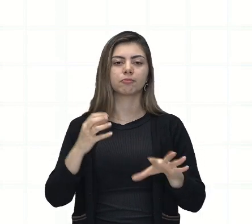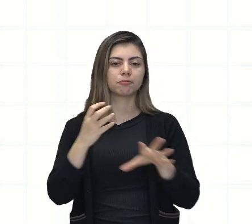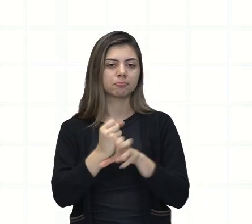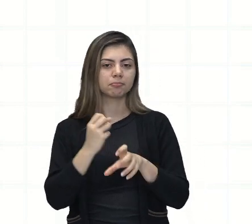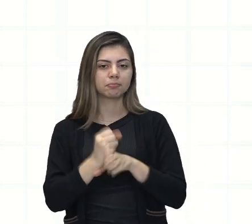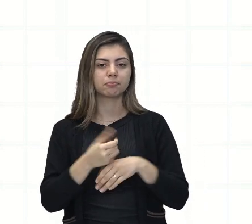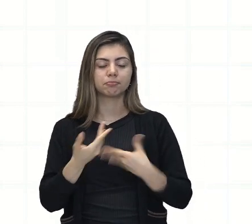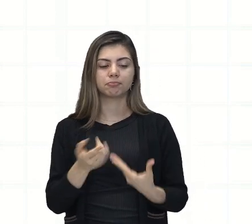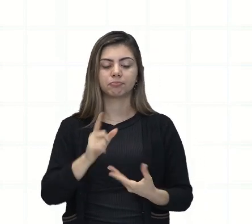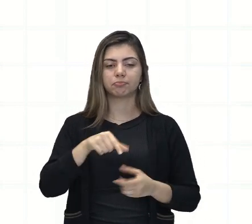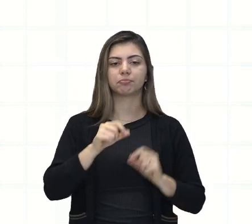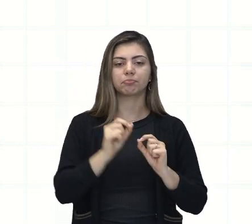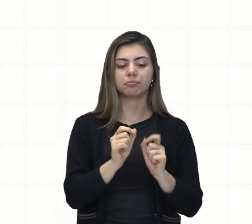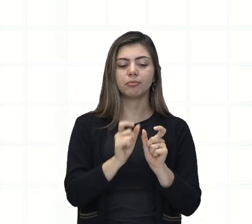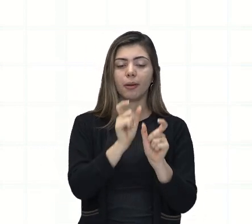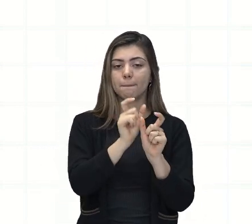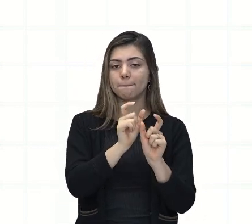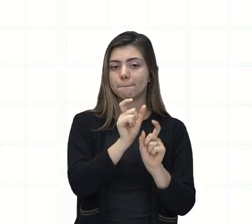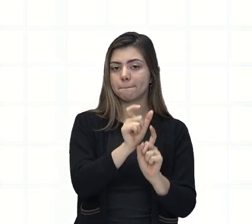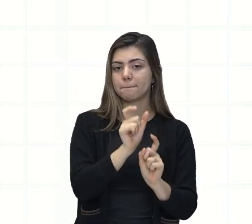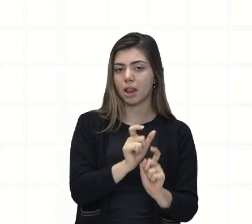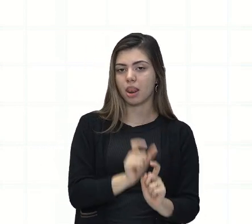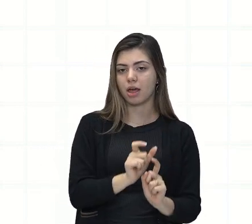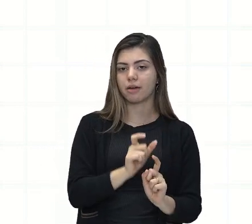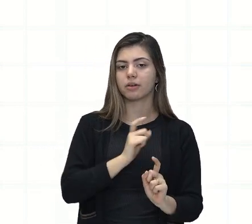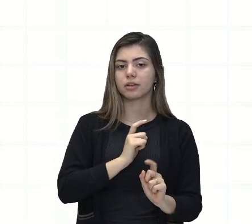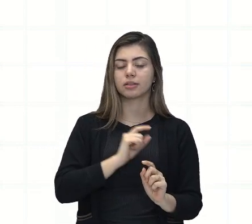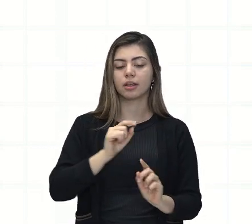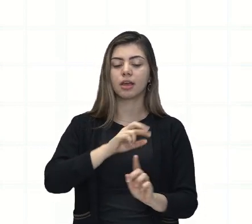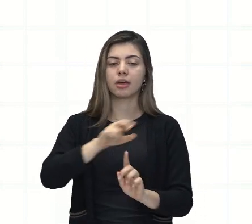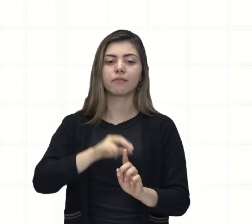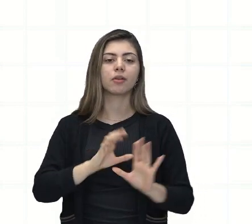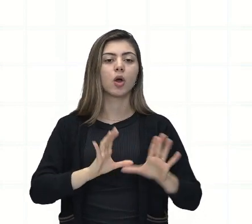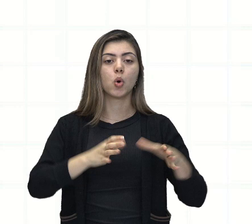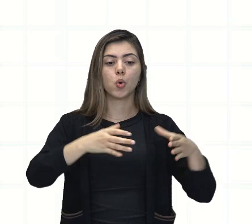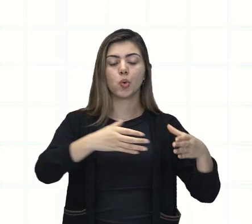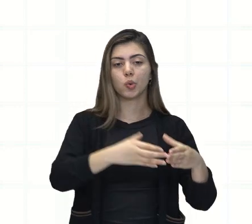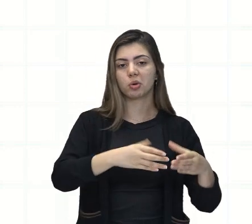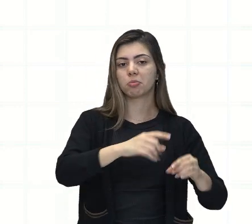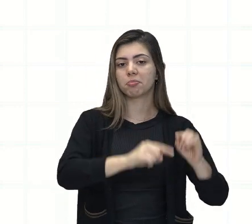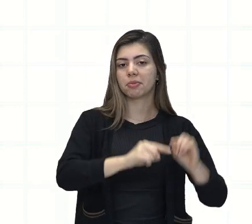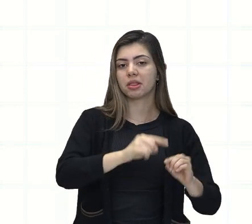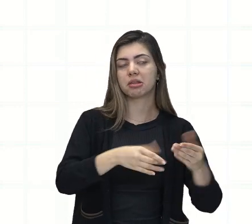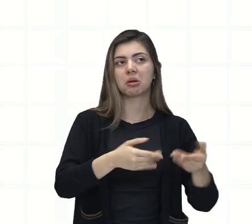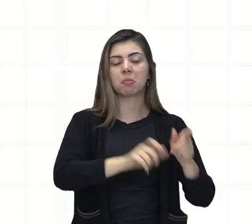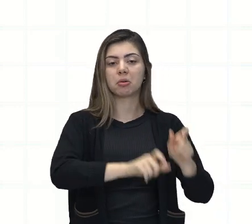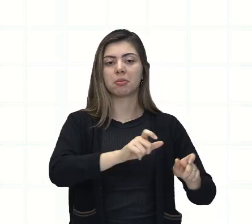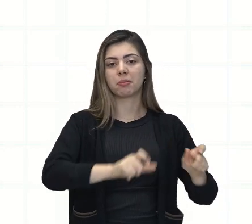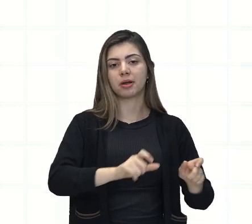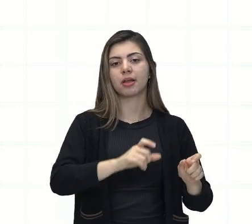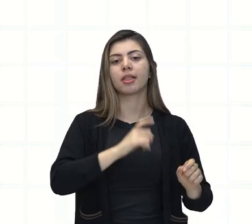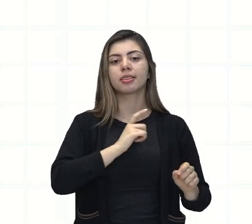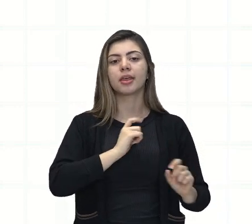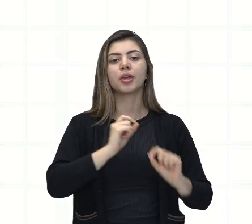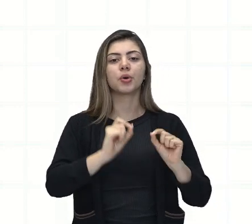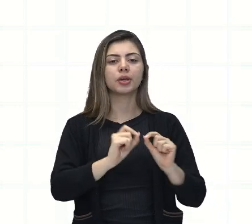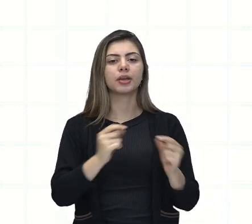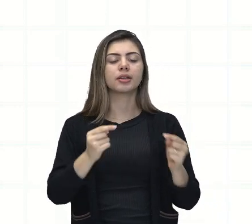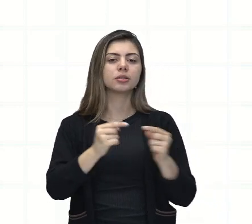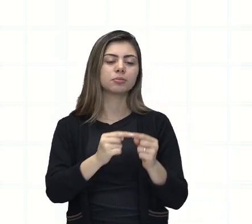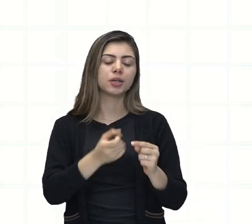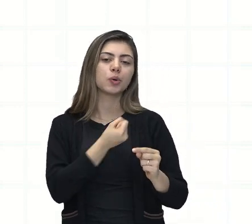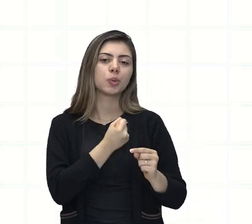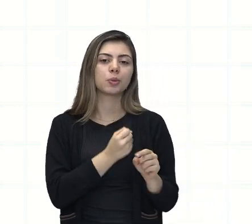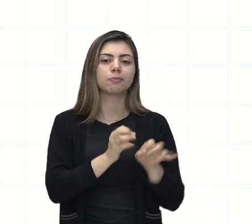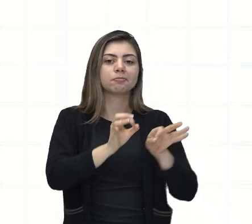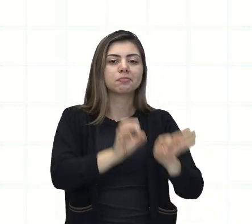Então, palavras que se referem ao conjunto de algo, indicando o